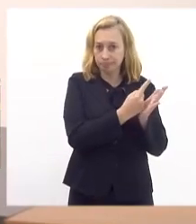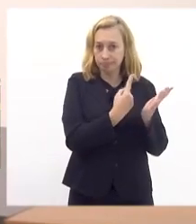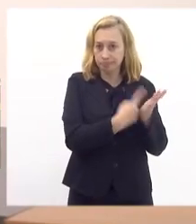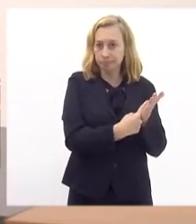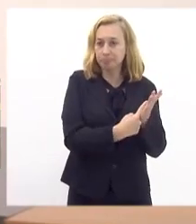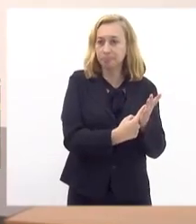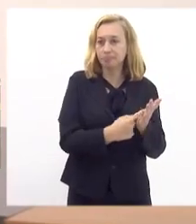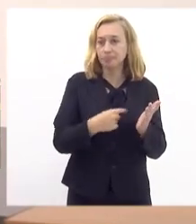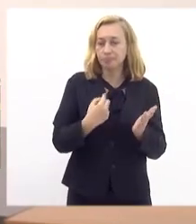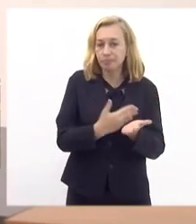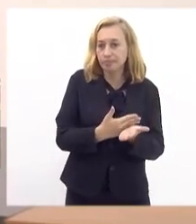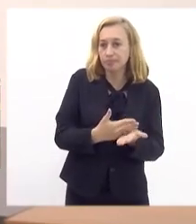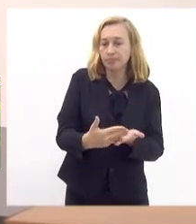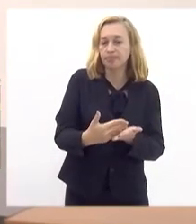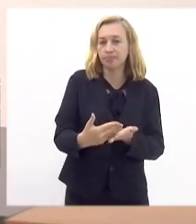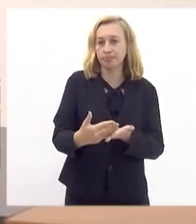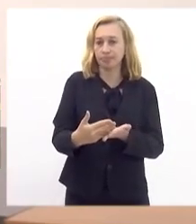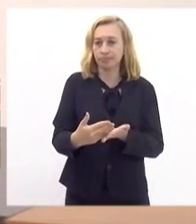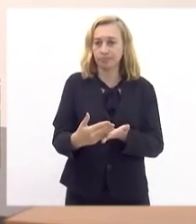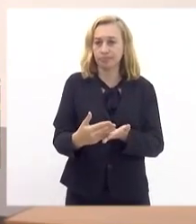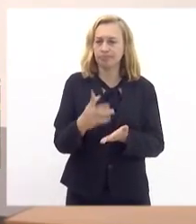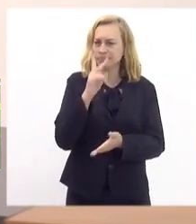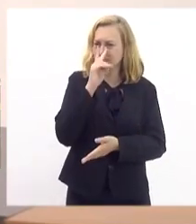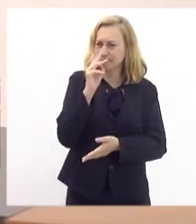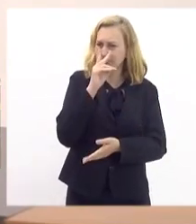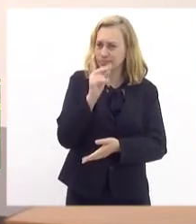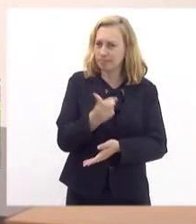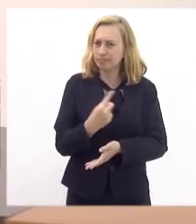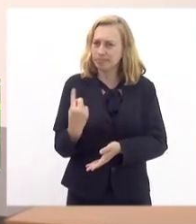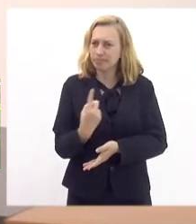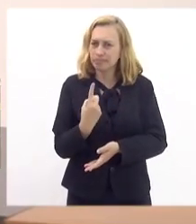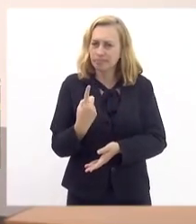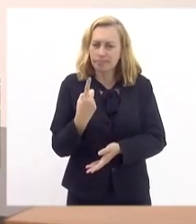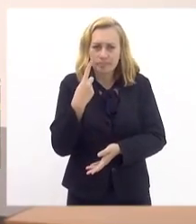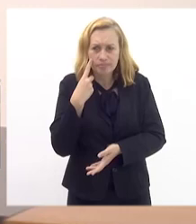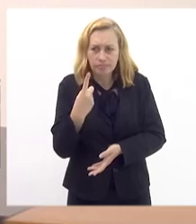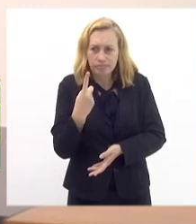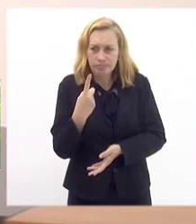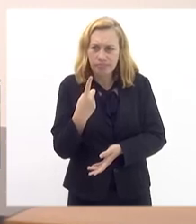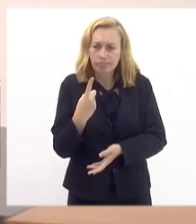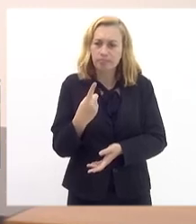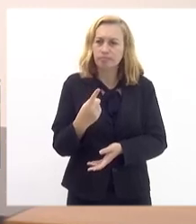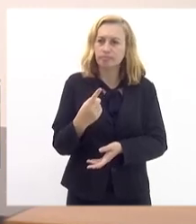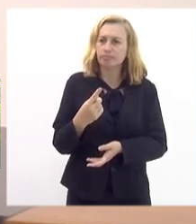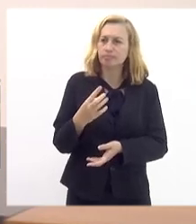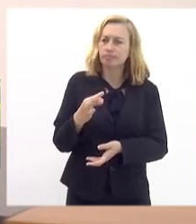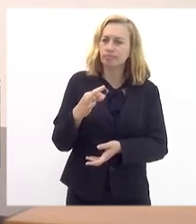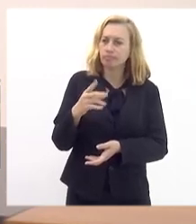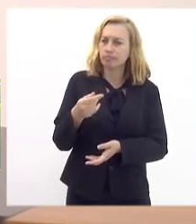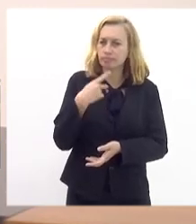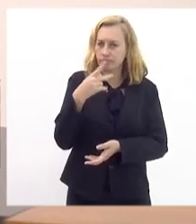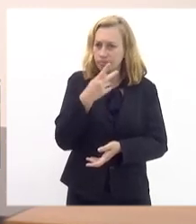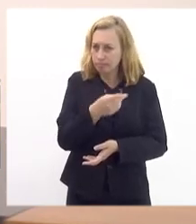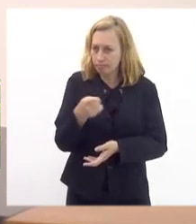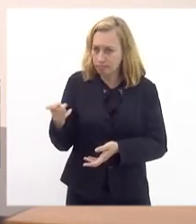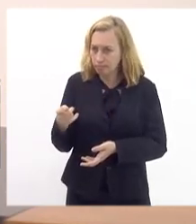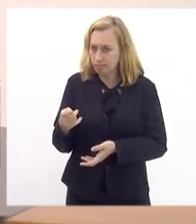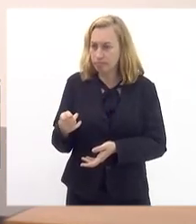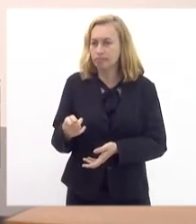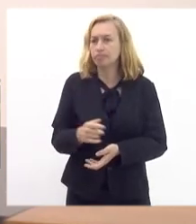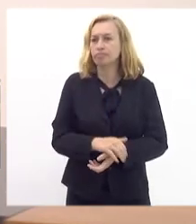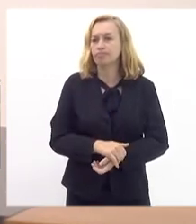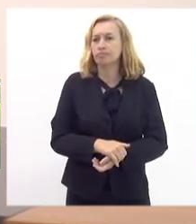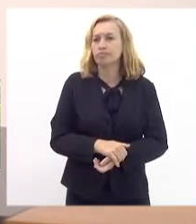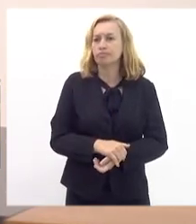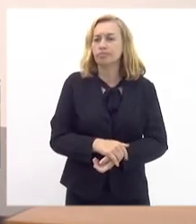Pioneiros nisso e parece que nós estamos vivenciando pelas colocações aqui pelas falas e responsáveis